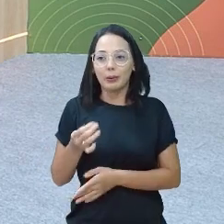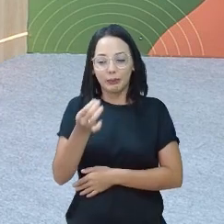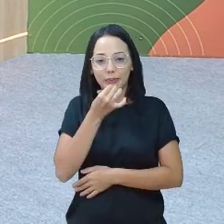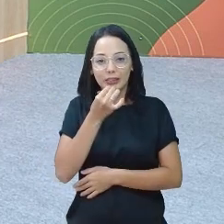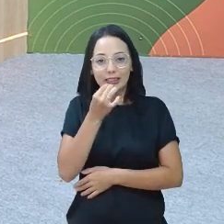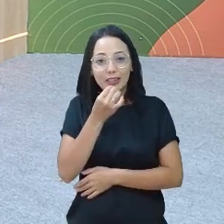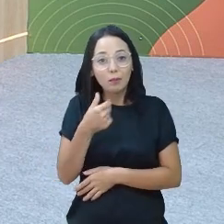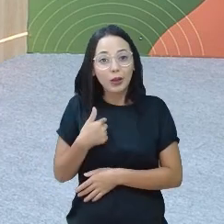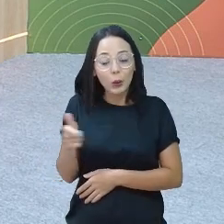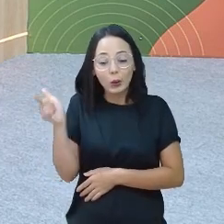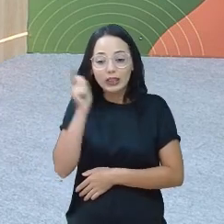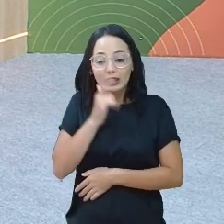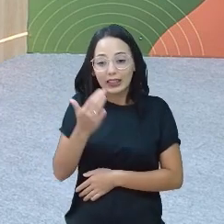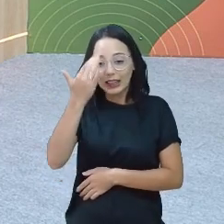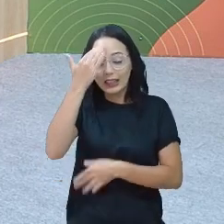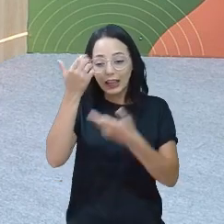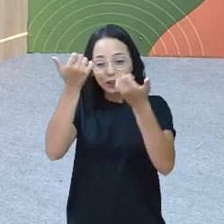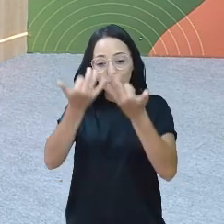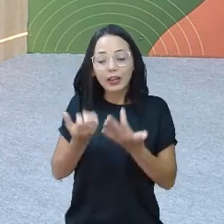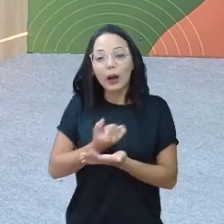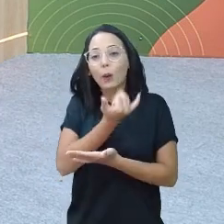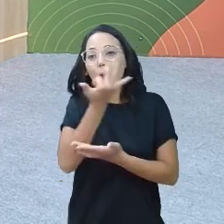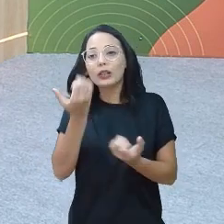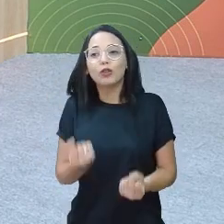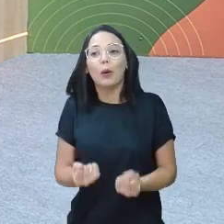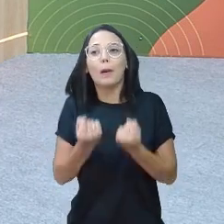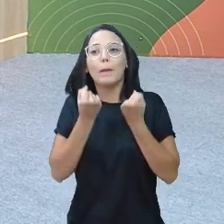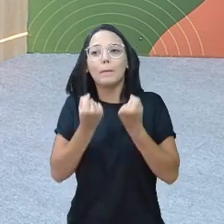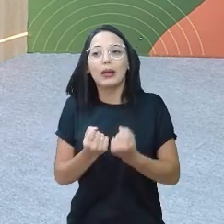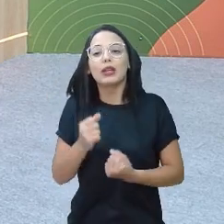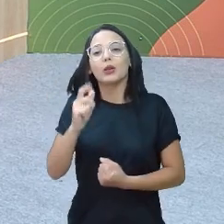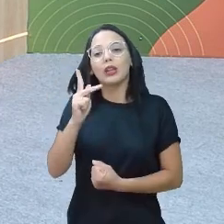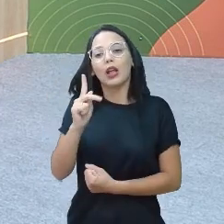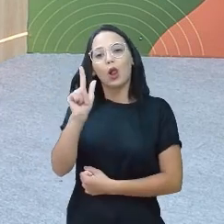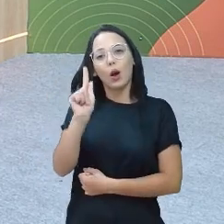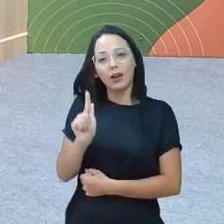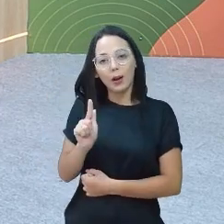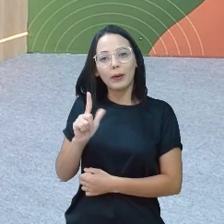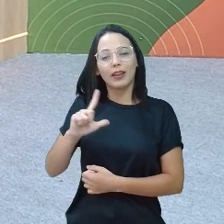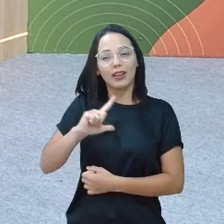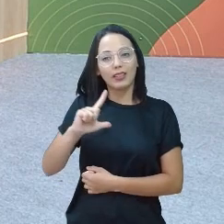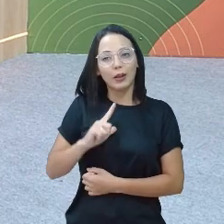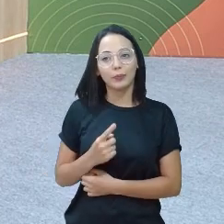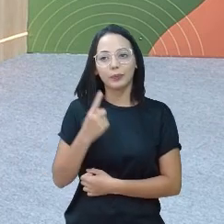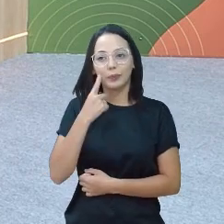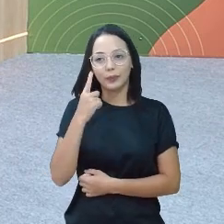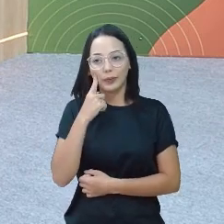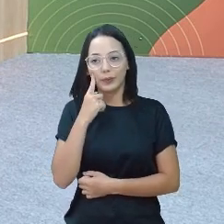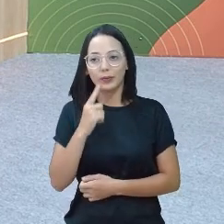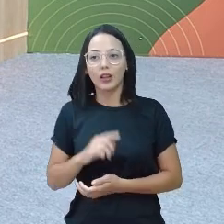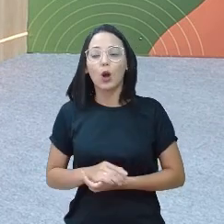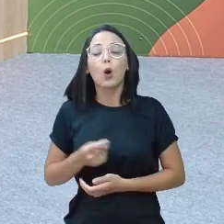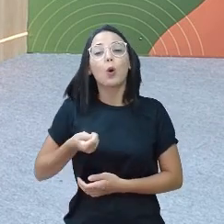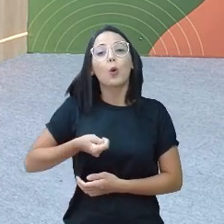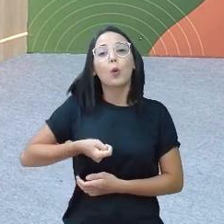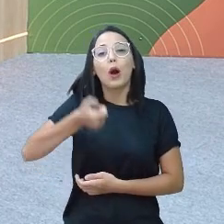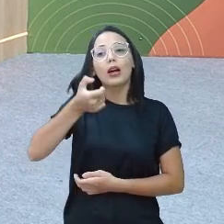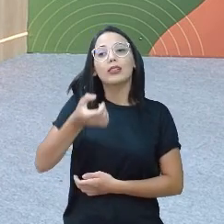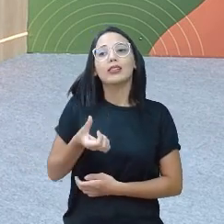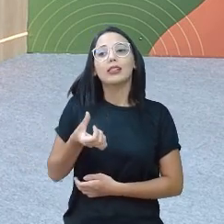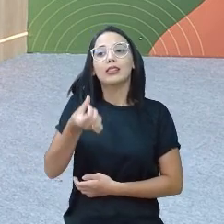conseguisse dizer para vocês a quantidade de quilogramas que a Terra tem. Aqui a gente tem, ó, ou quase